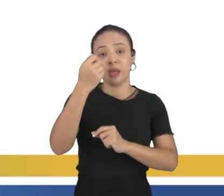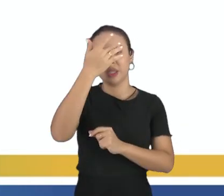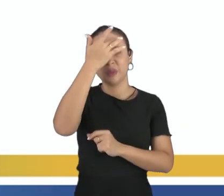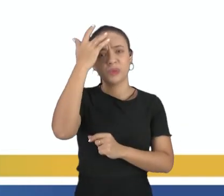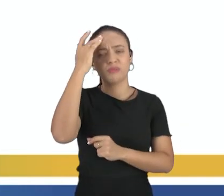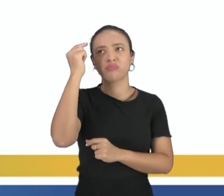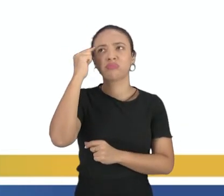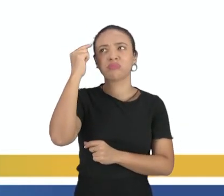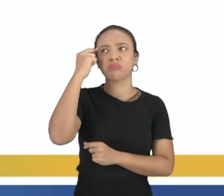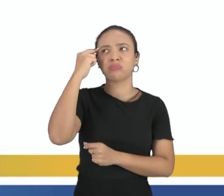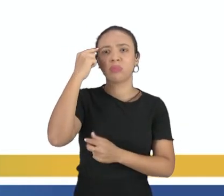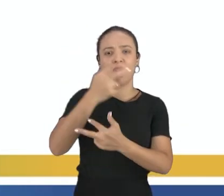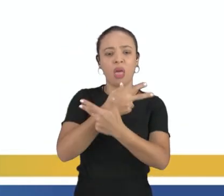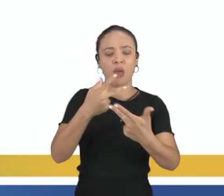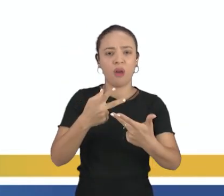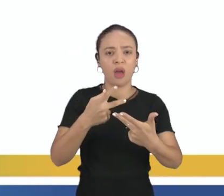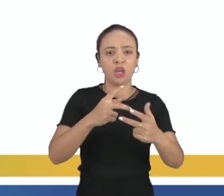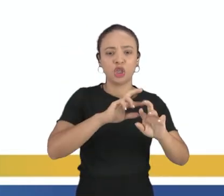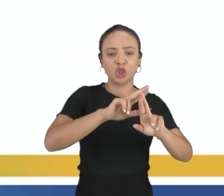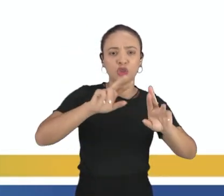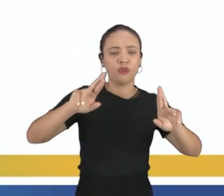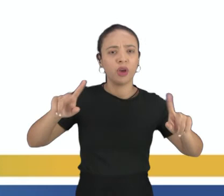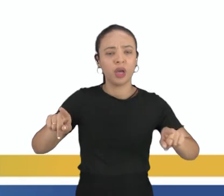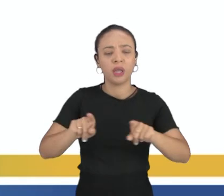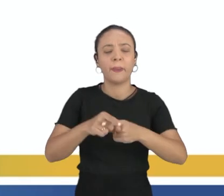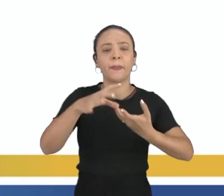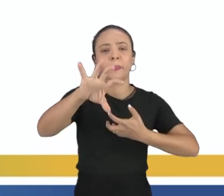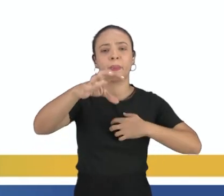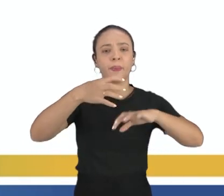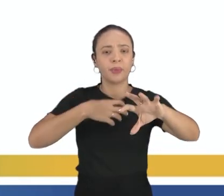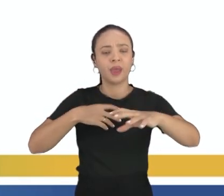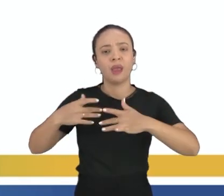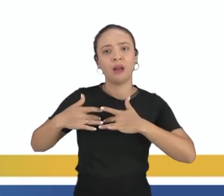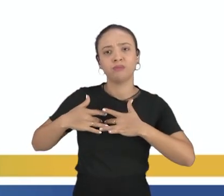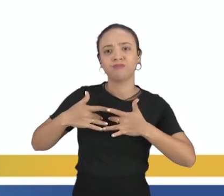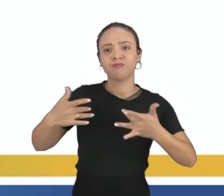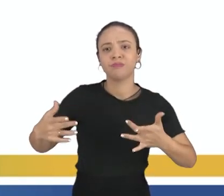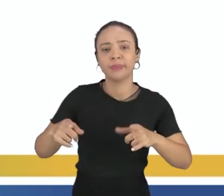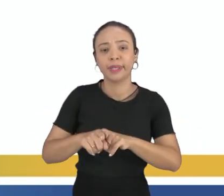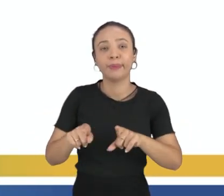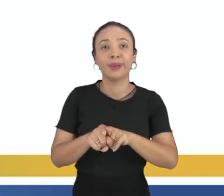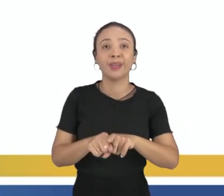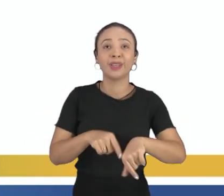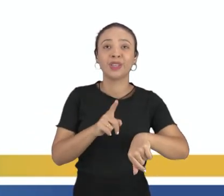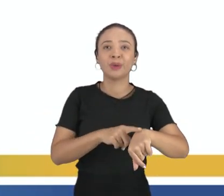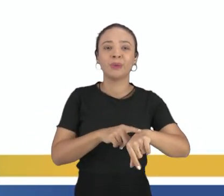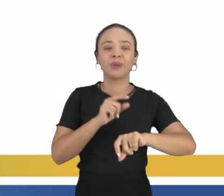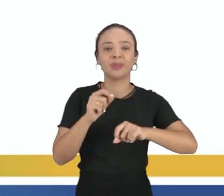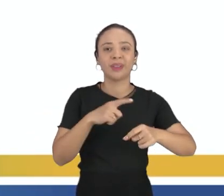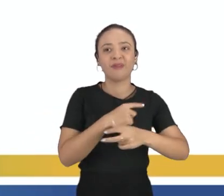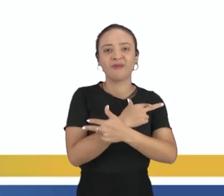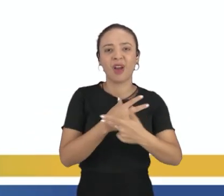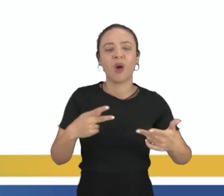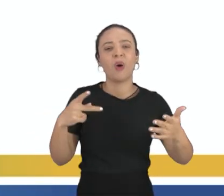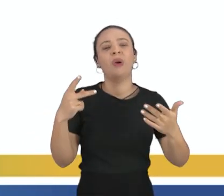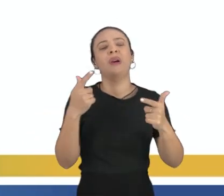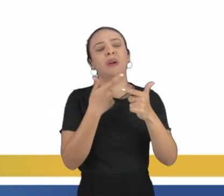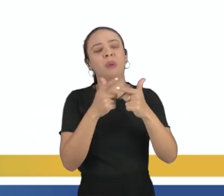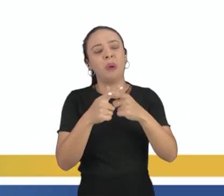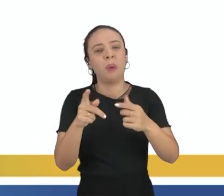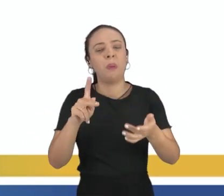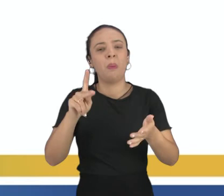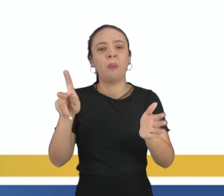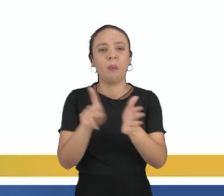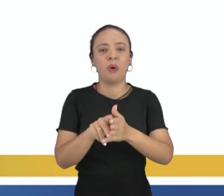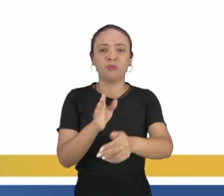as diferenças, a empatia, a solidariedade, sobretudo em uma época em que se acirram os preconceitos, a